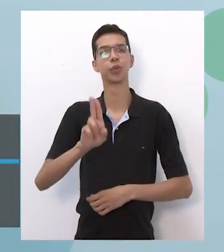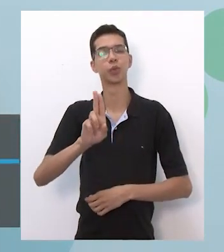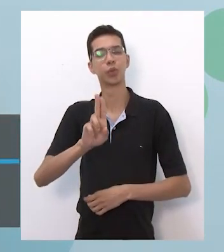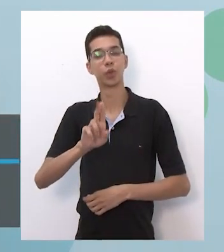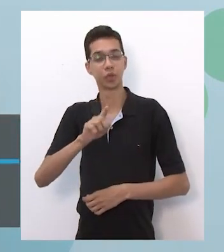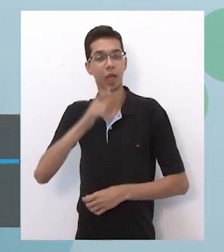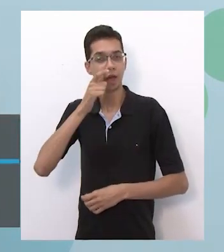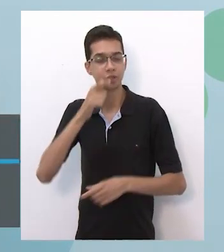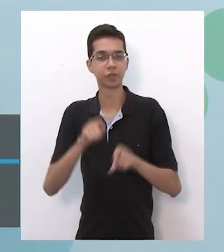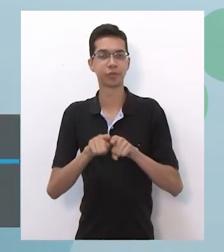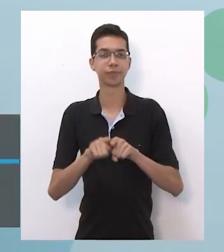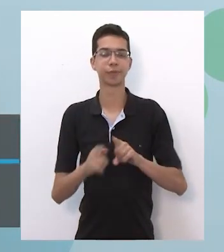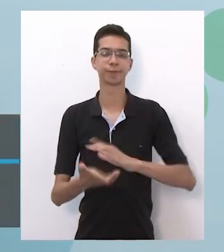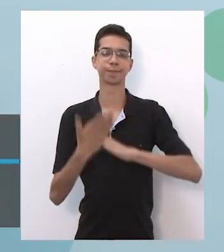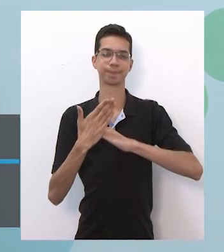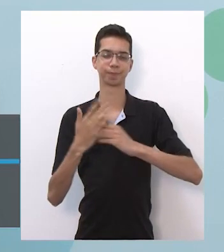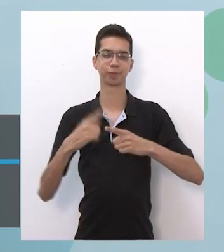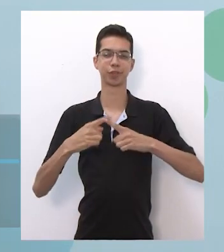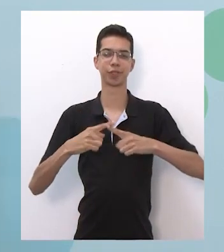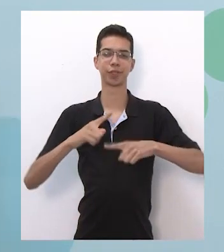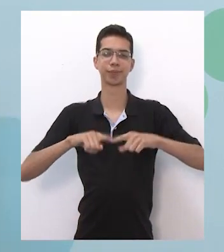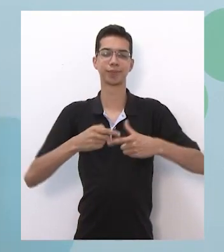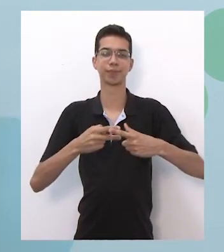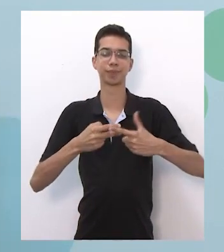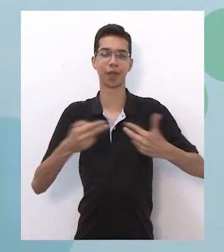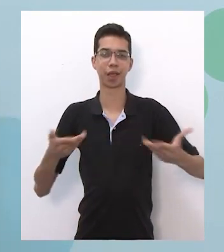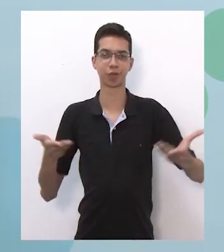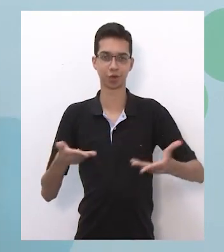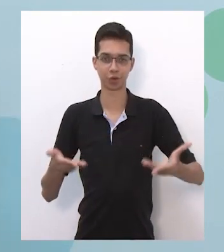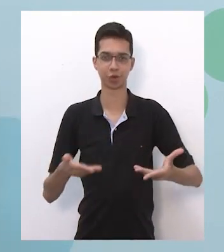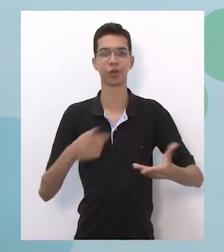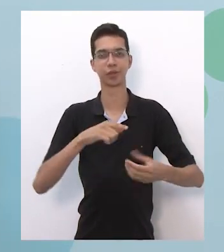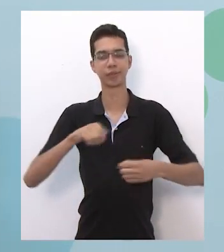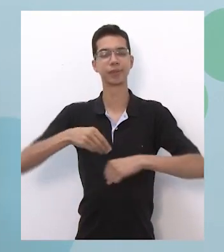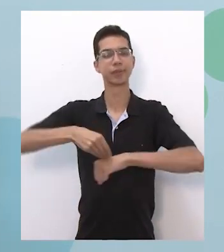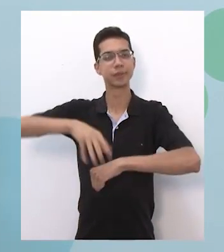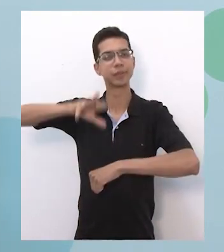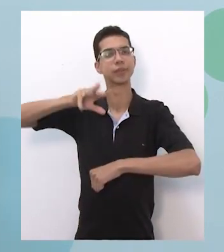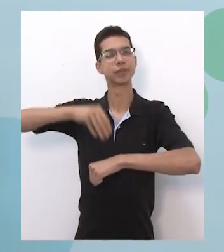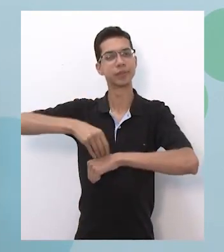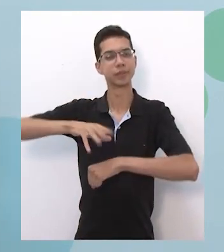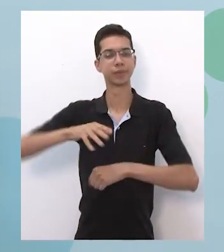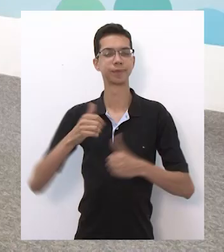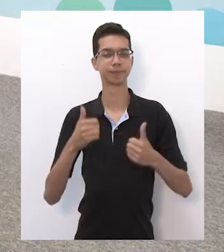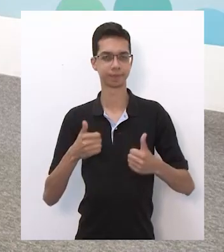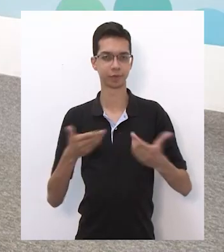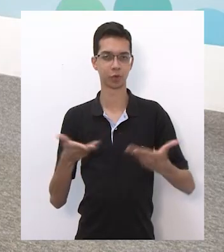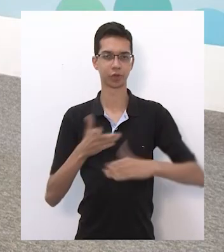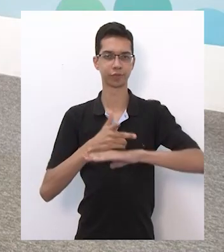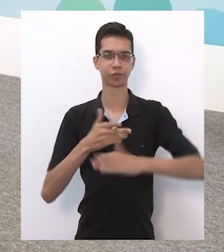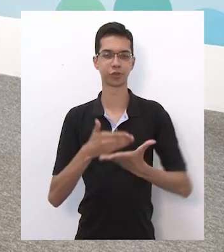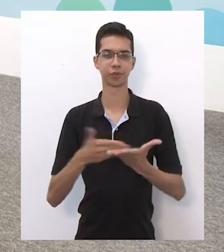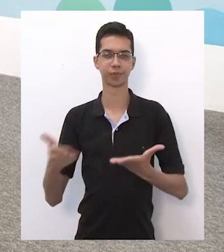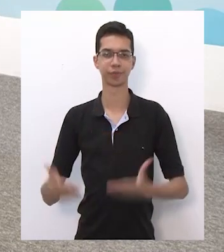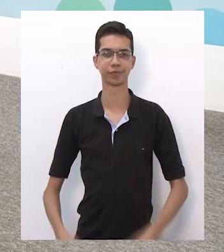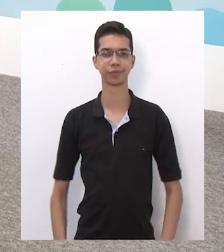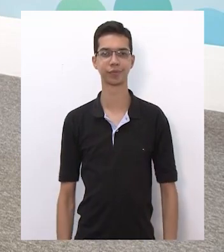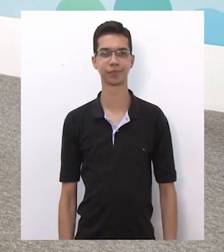essa iniciativa que nós temos. Então, nós vamos passar agora para o vídeo e aí retornamos posteriormente.